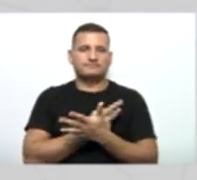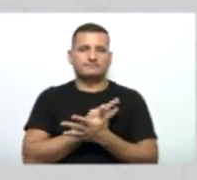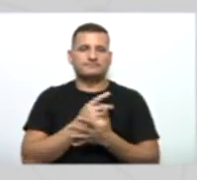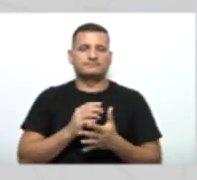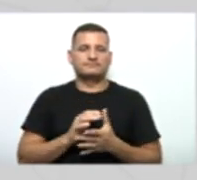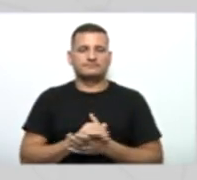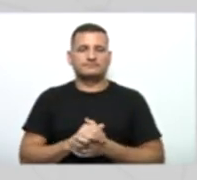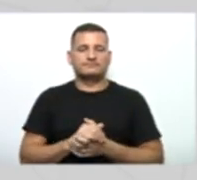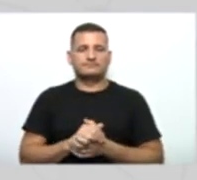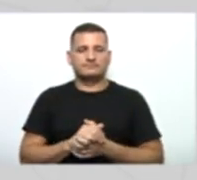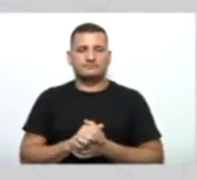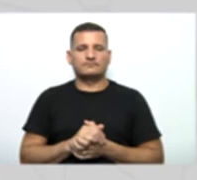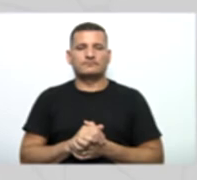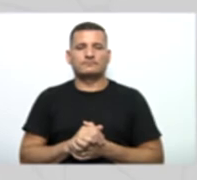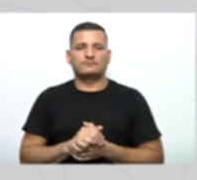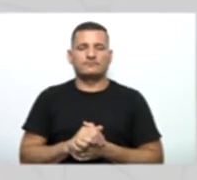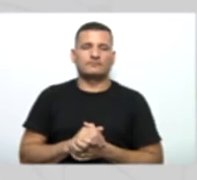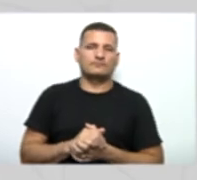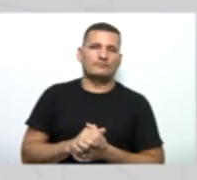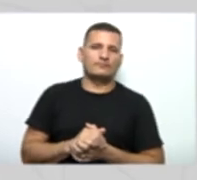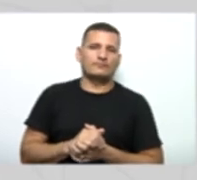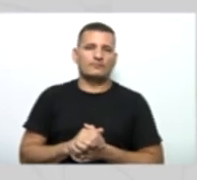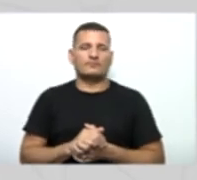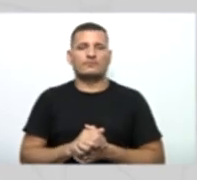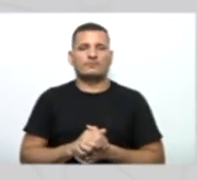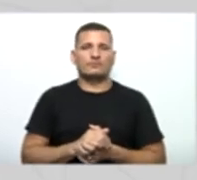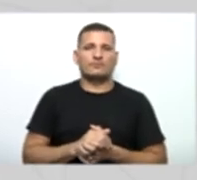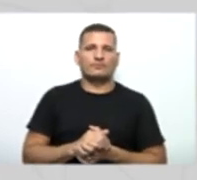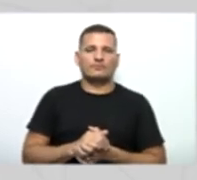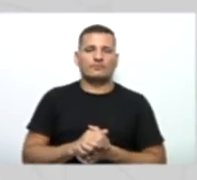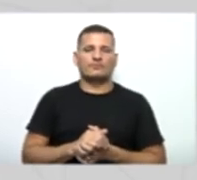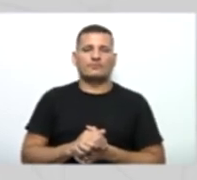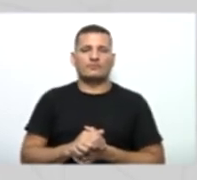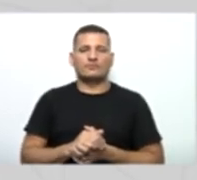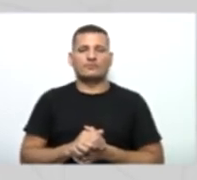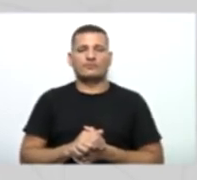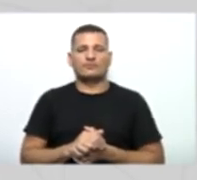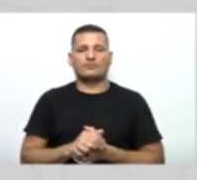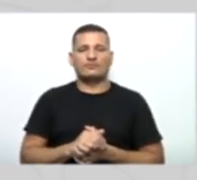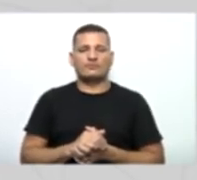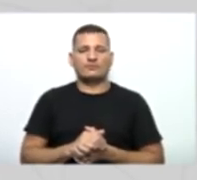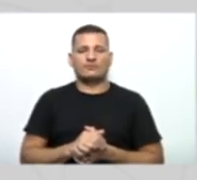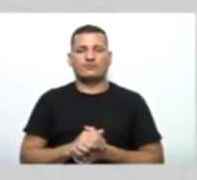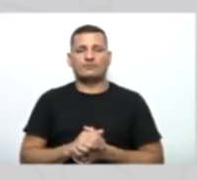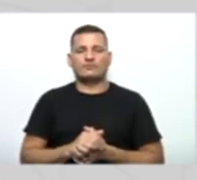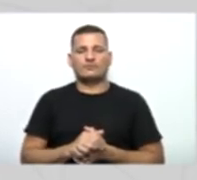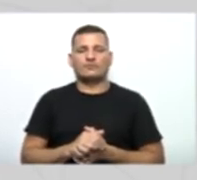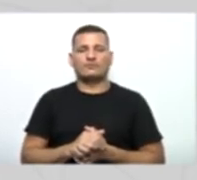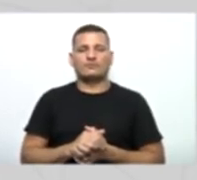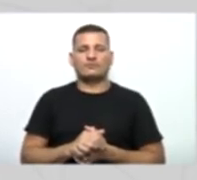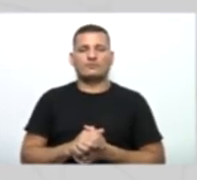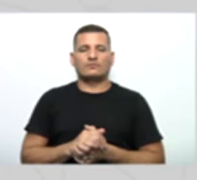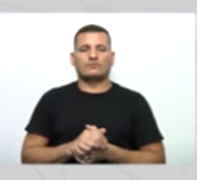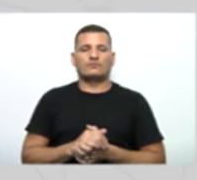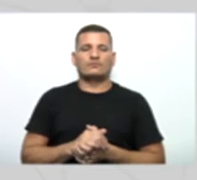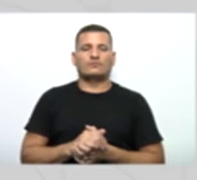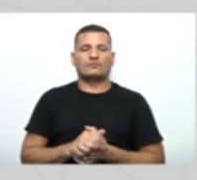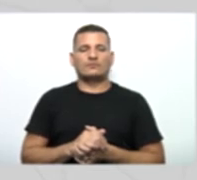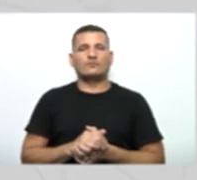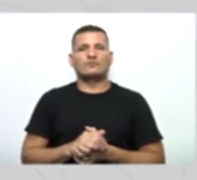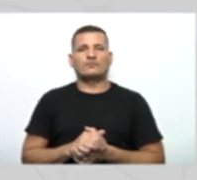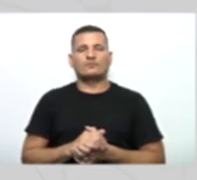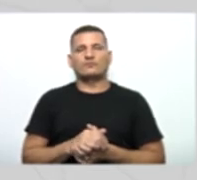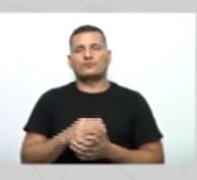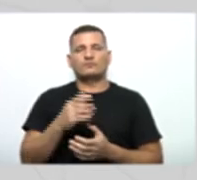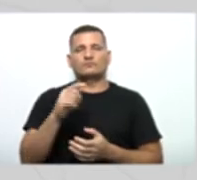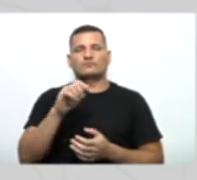seu programa, dizendo que não existe um atributo chamado self.idade. E